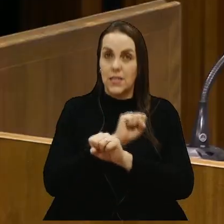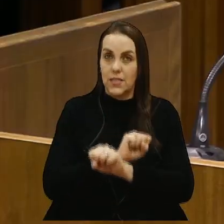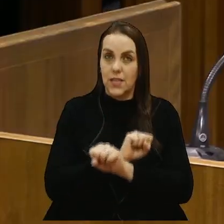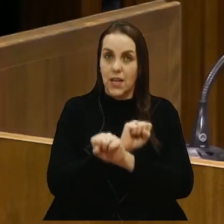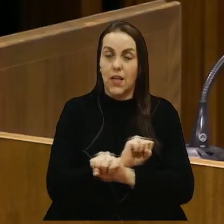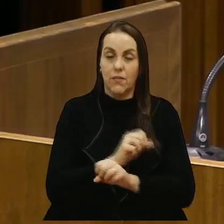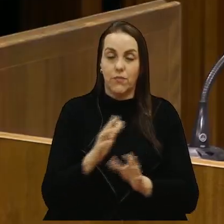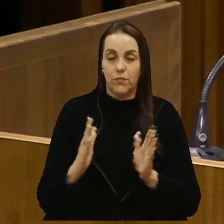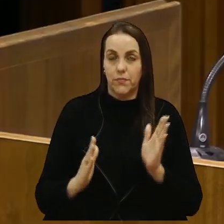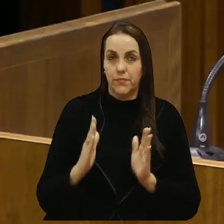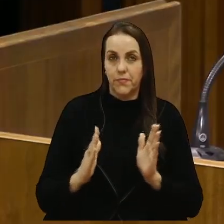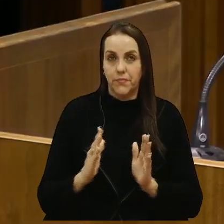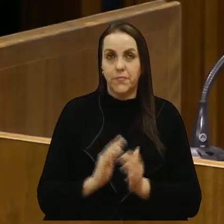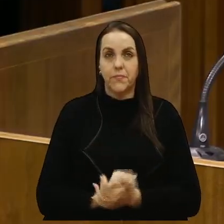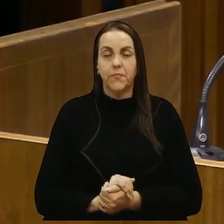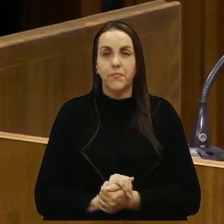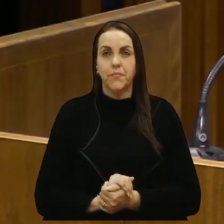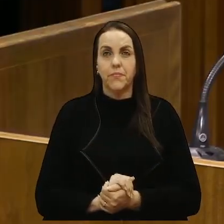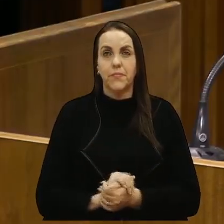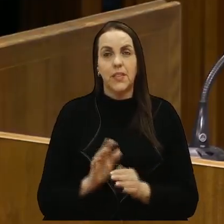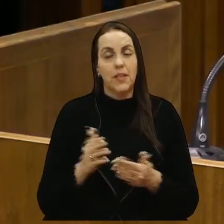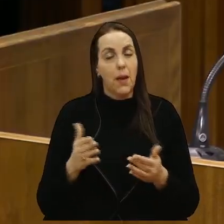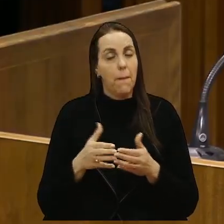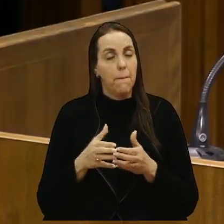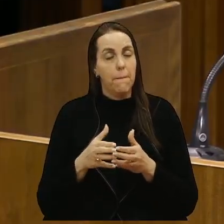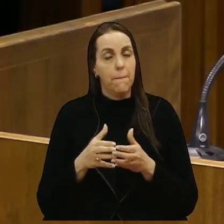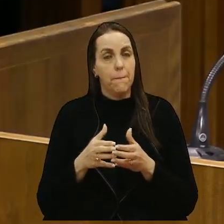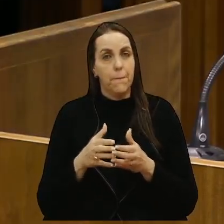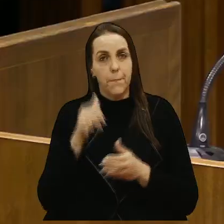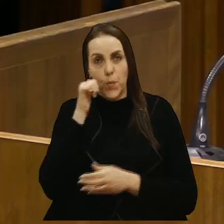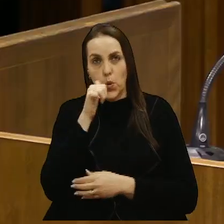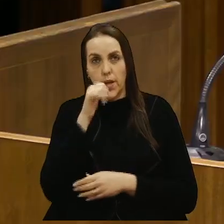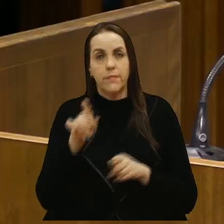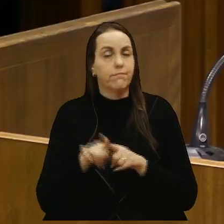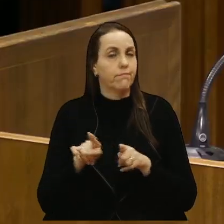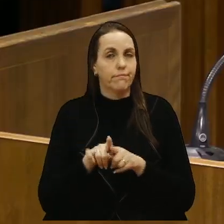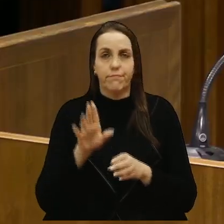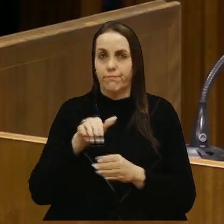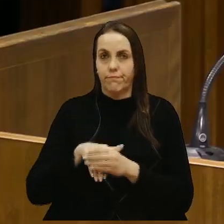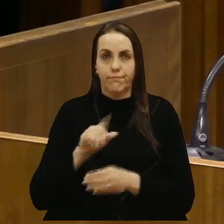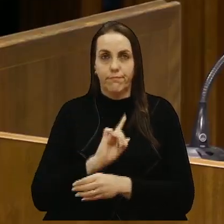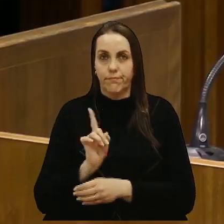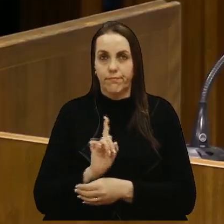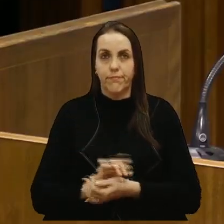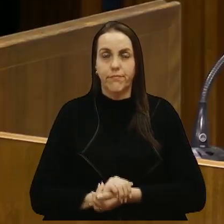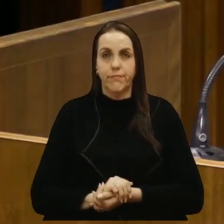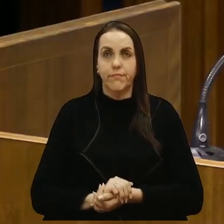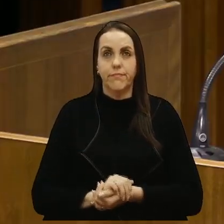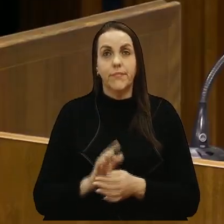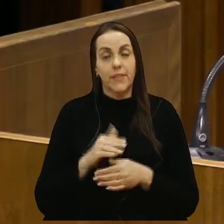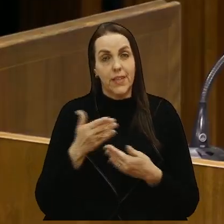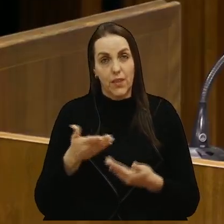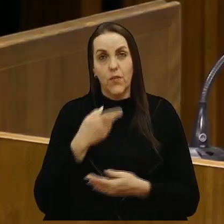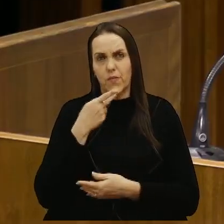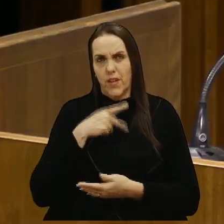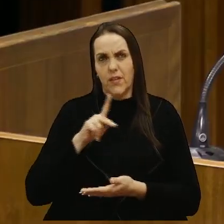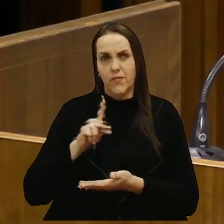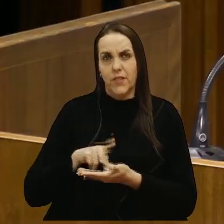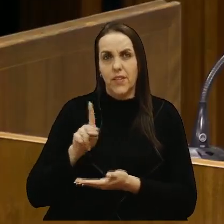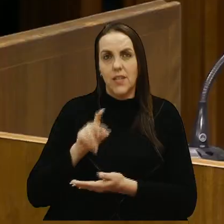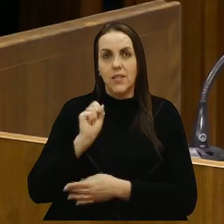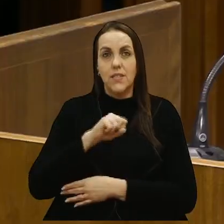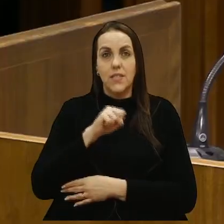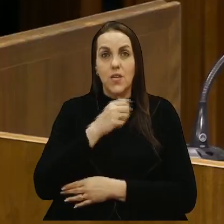né? E a maioria, as mulheres também não votavam. Então, vamos ser sinceros, sim, os